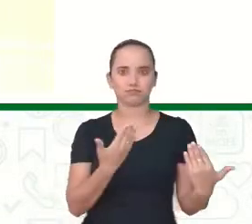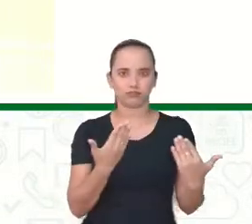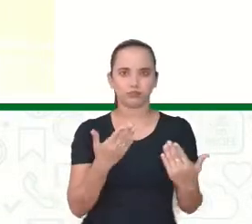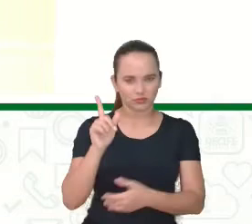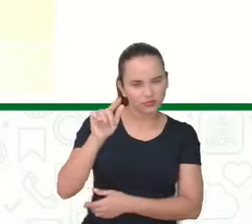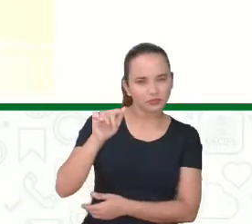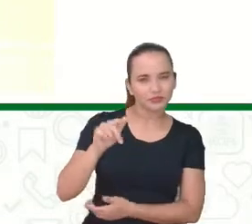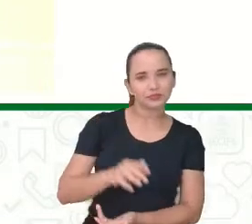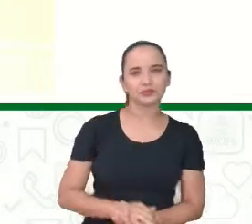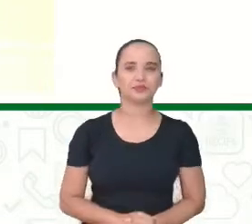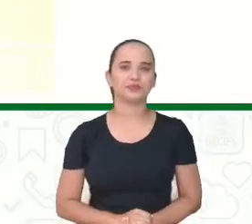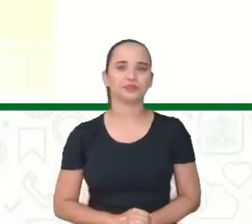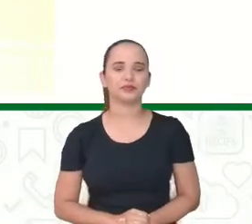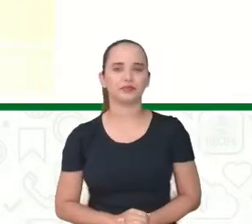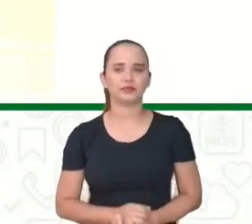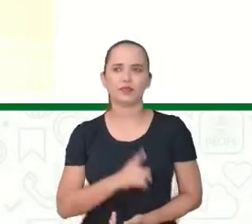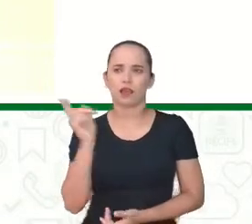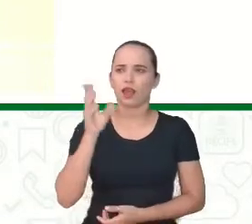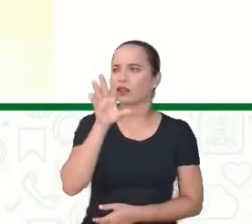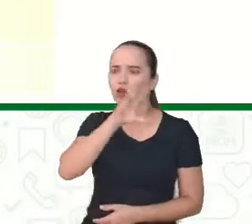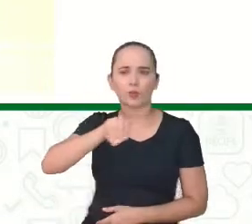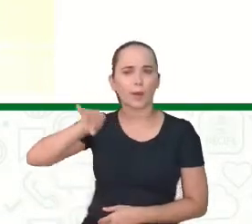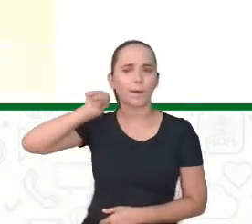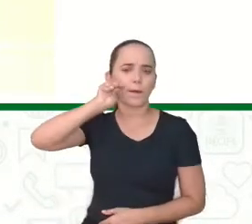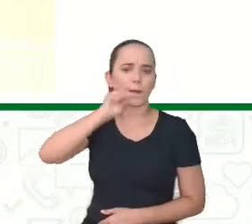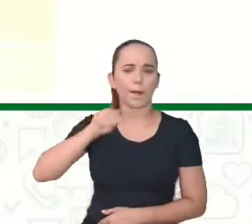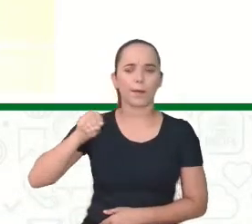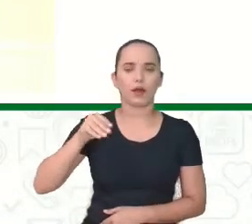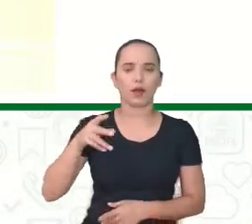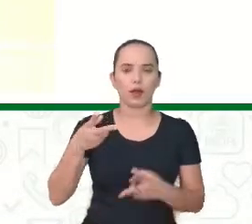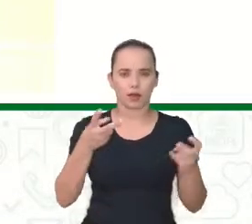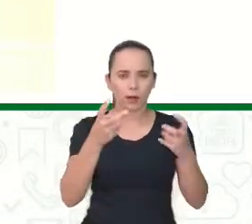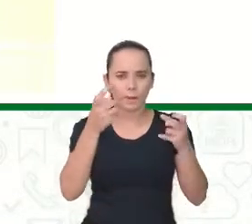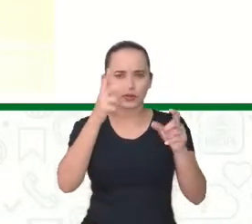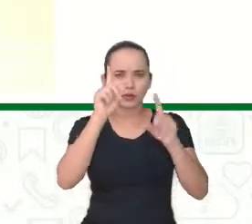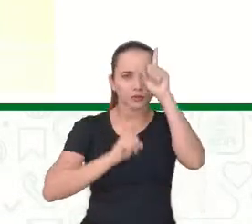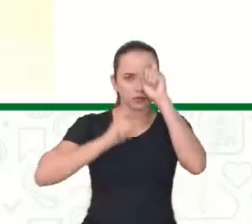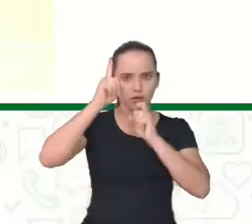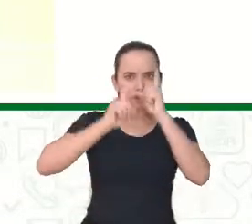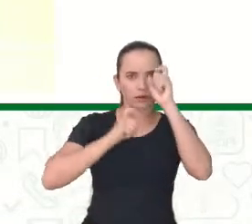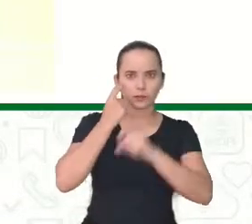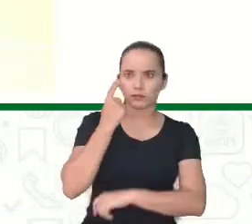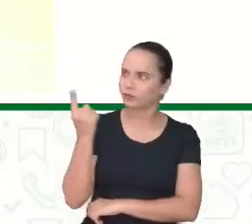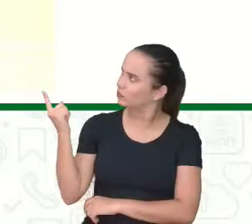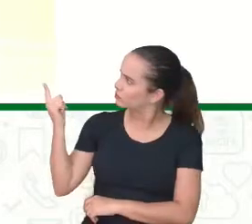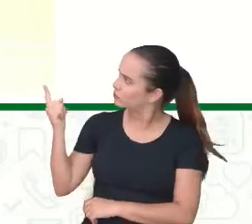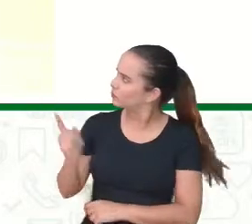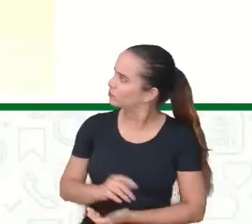Não é? Veja, ela conversa, observa as expressões dela.